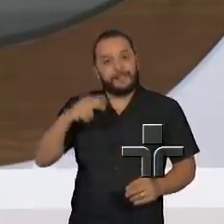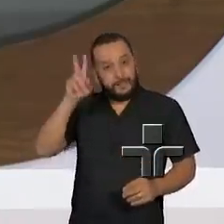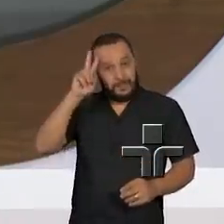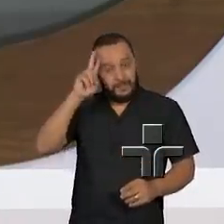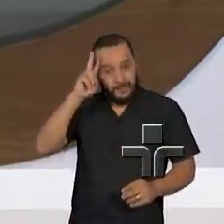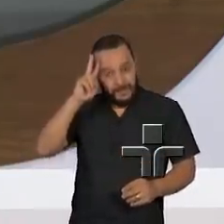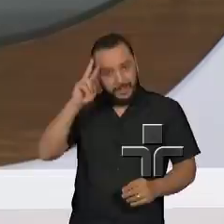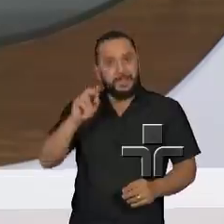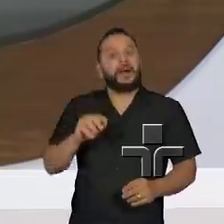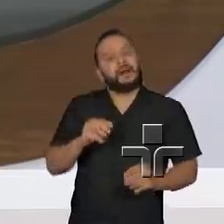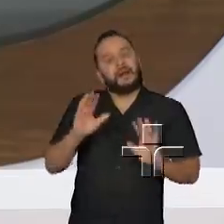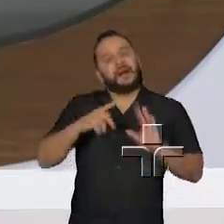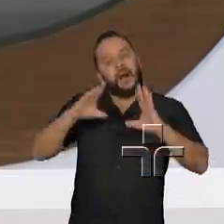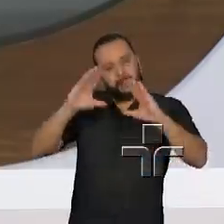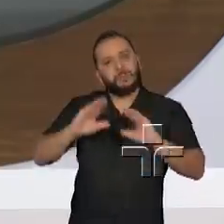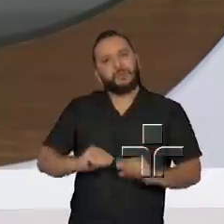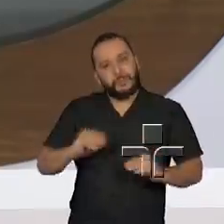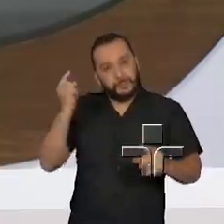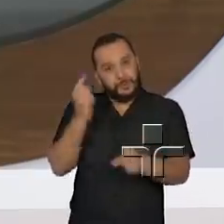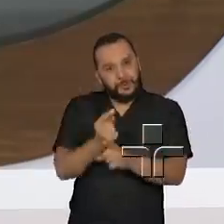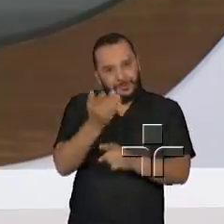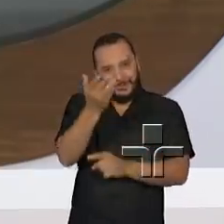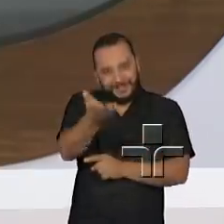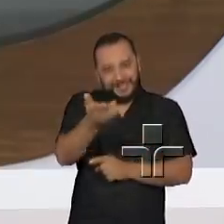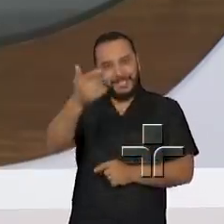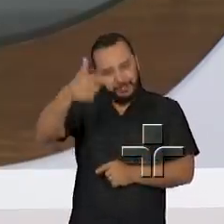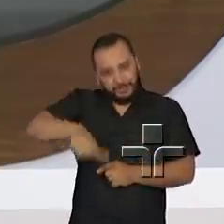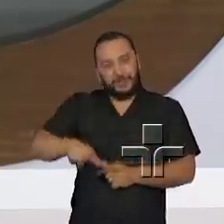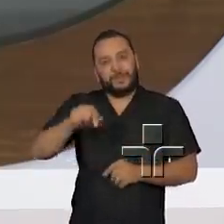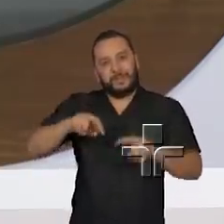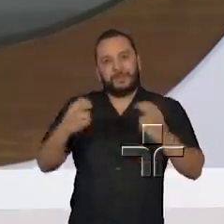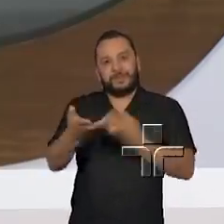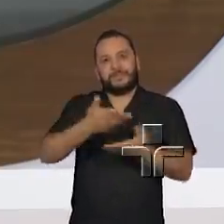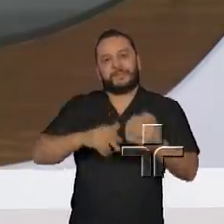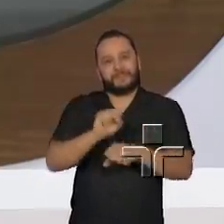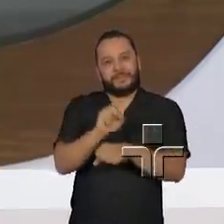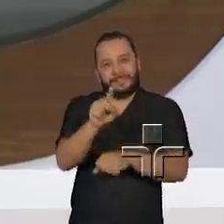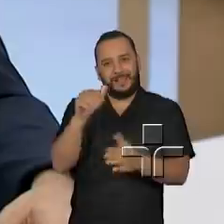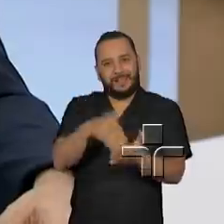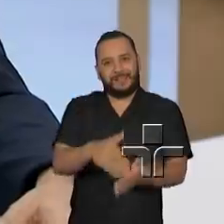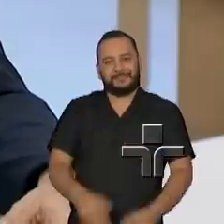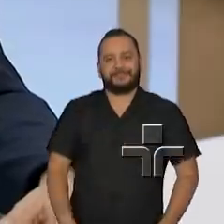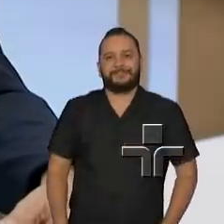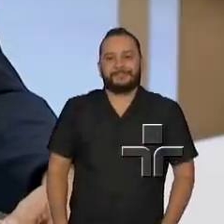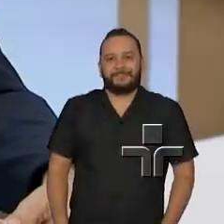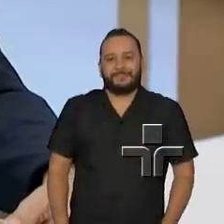segunda-feira, às 22 horas, nós temos um compromisso aqui no Roda Viva. Eu espero vocês até lá.